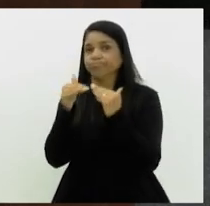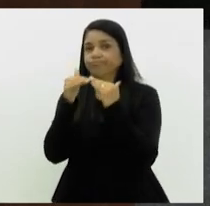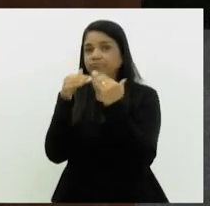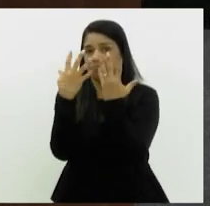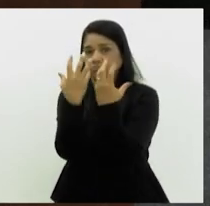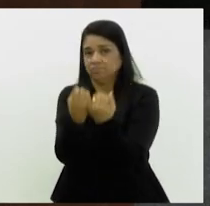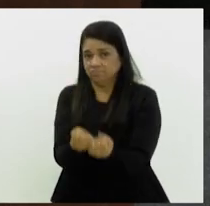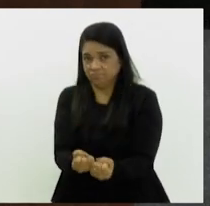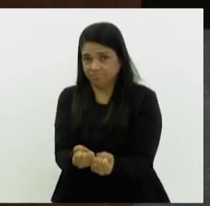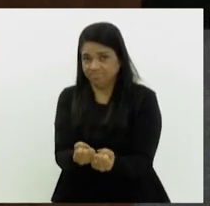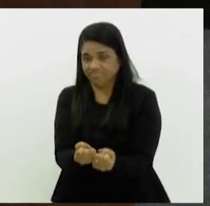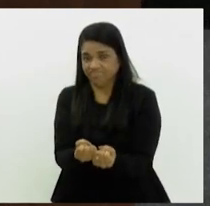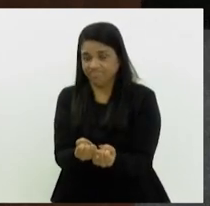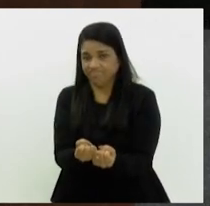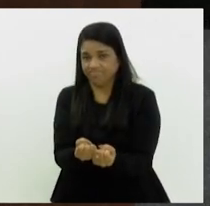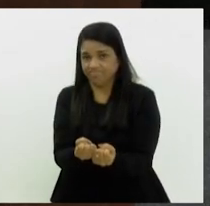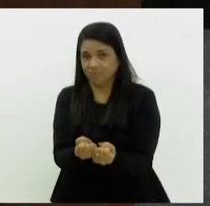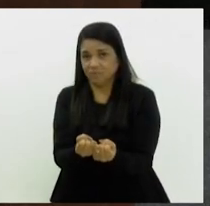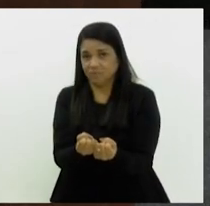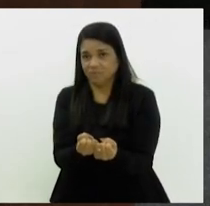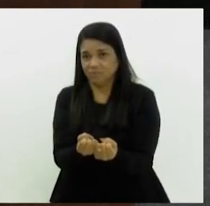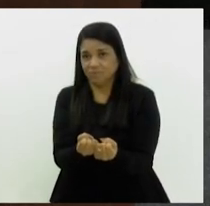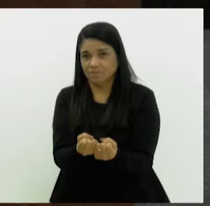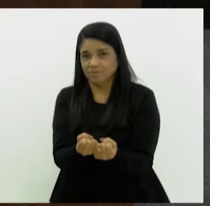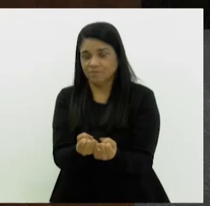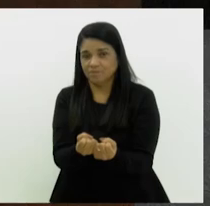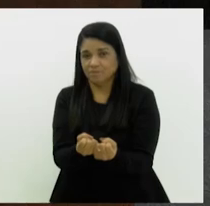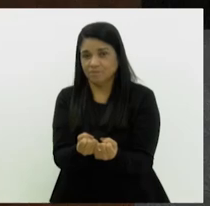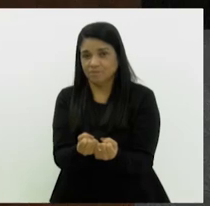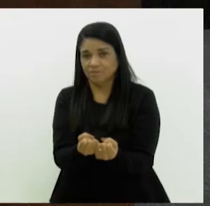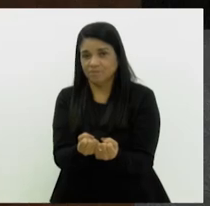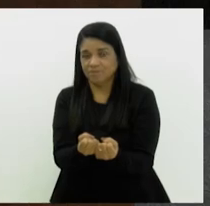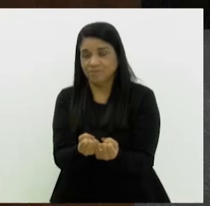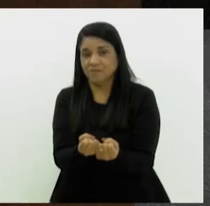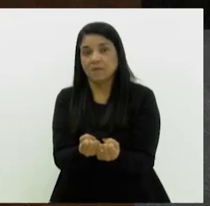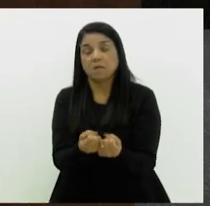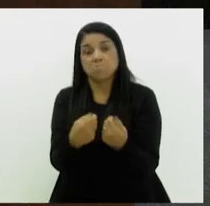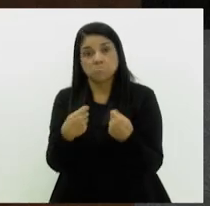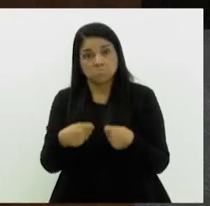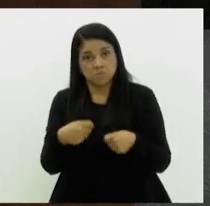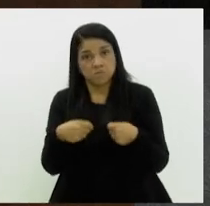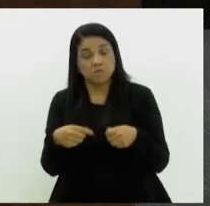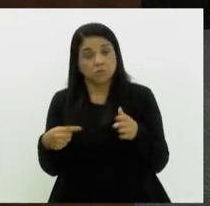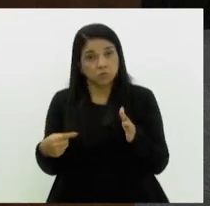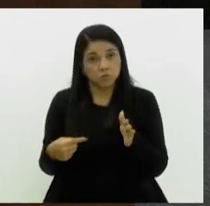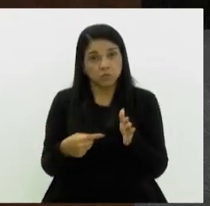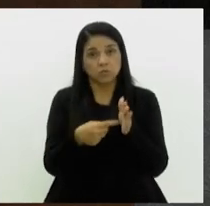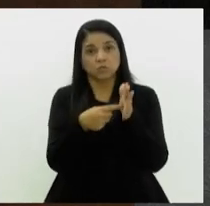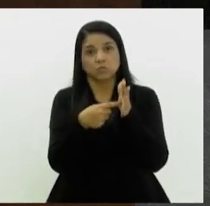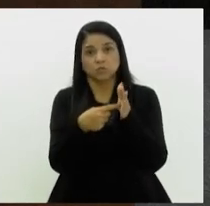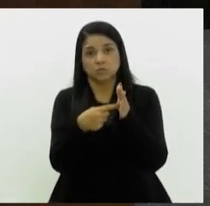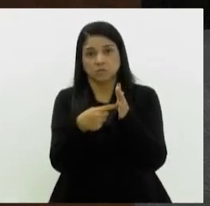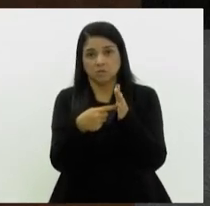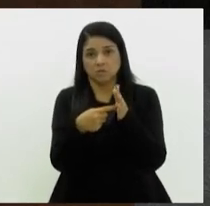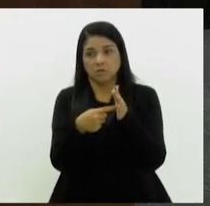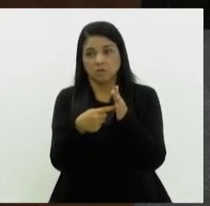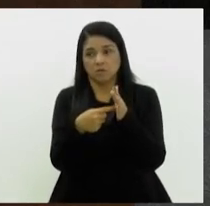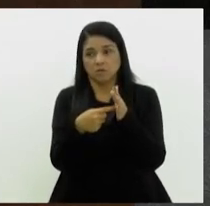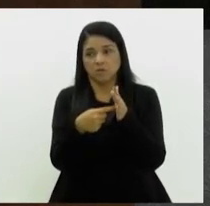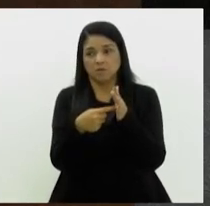Ora, tudo isso nós temos que denunciar e temos que ser